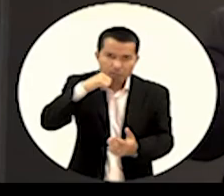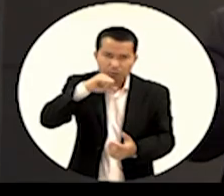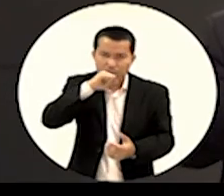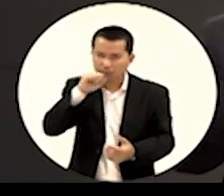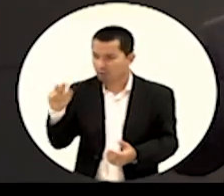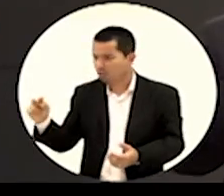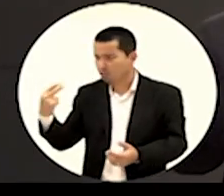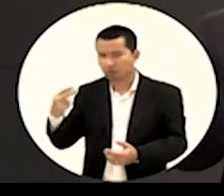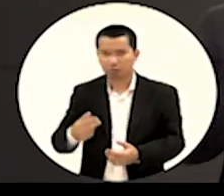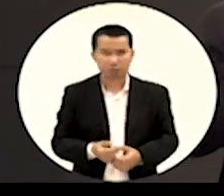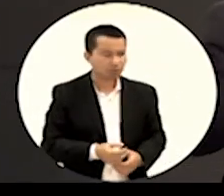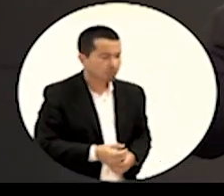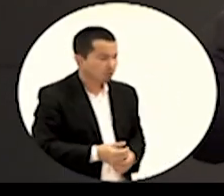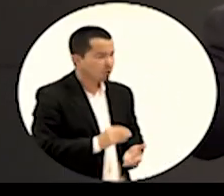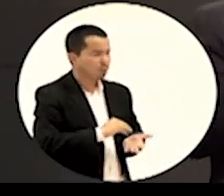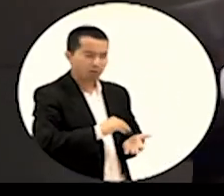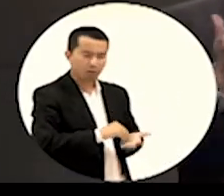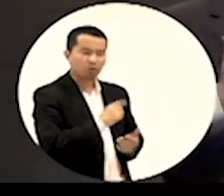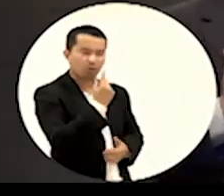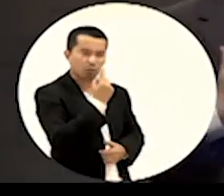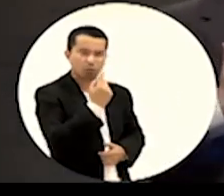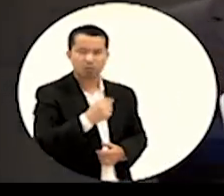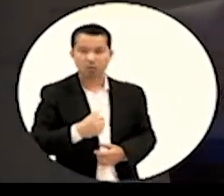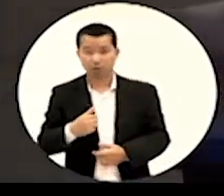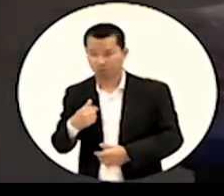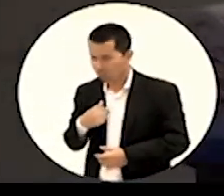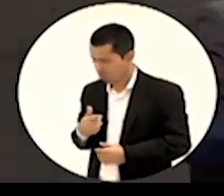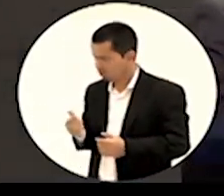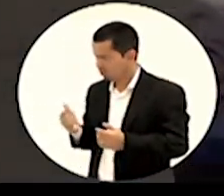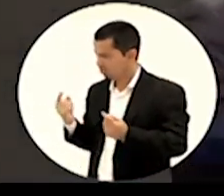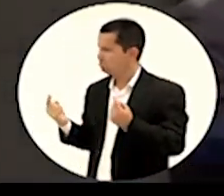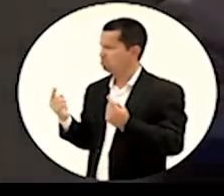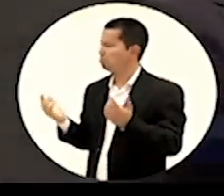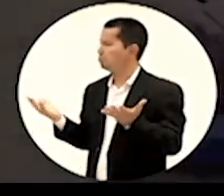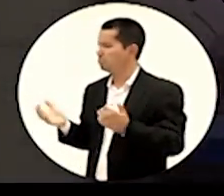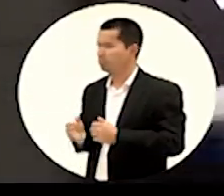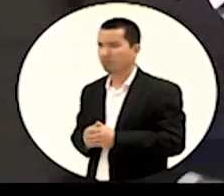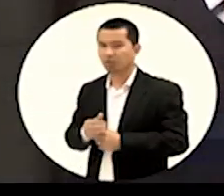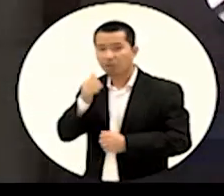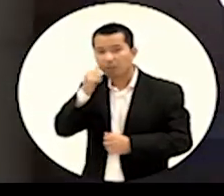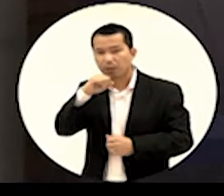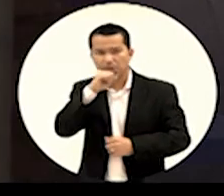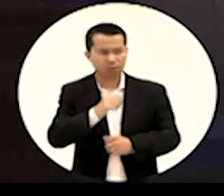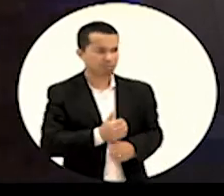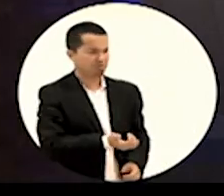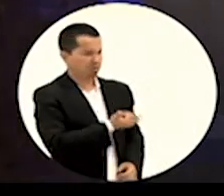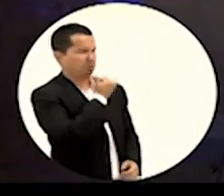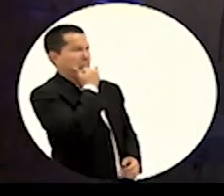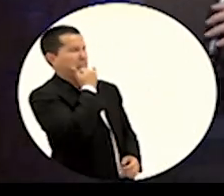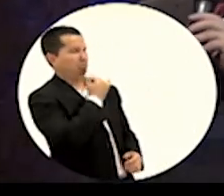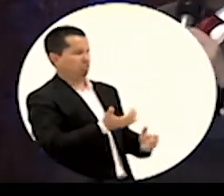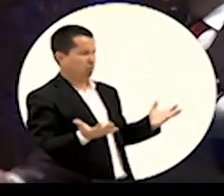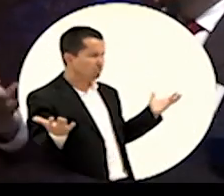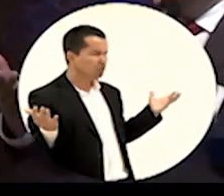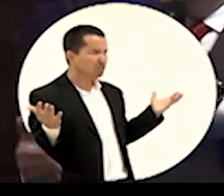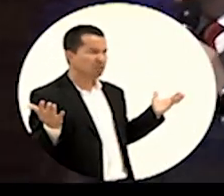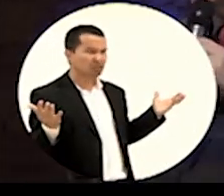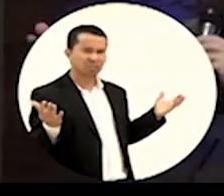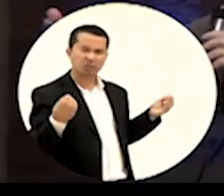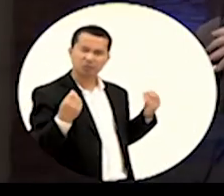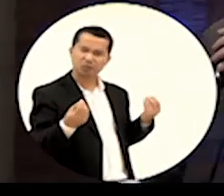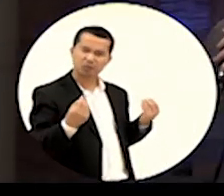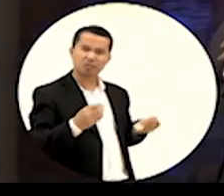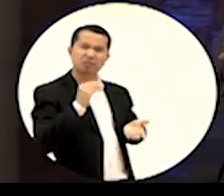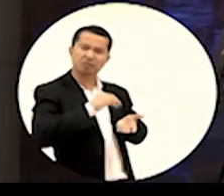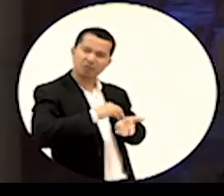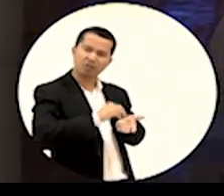ser? E eu tinha feito todas as contas e a mamãe então olhou para mim e disse, está faltando uma. Eu falei, qual? É o dízimo, você